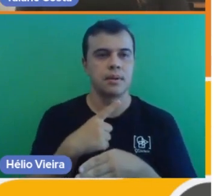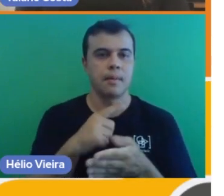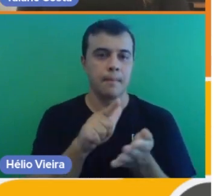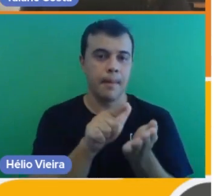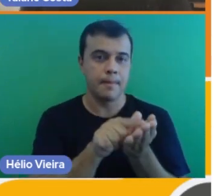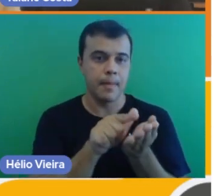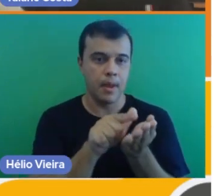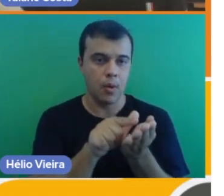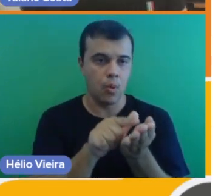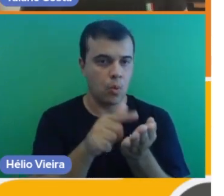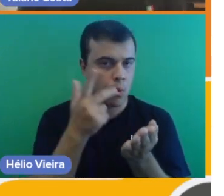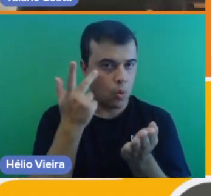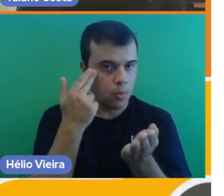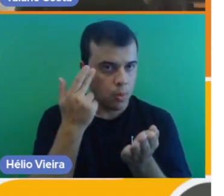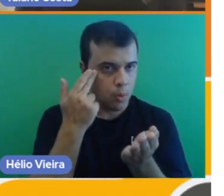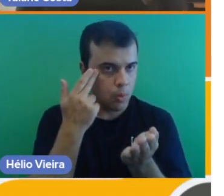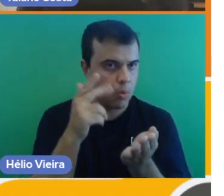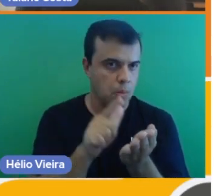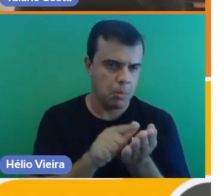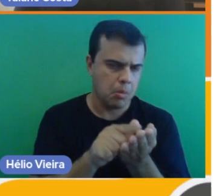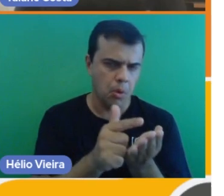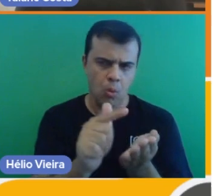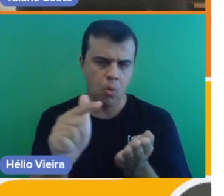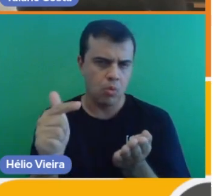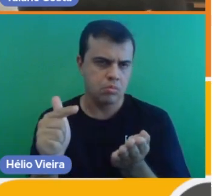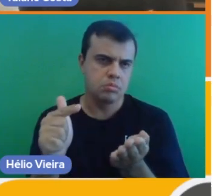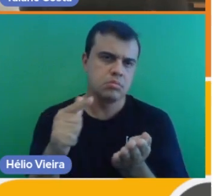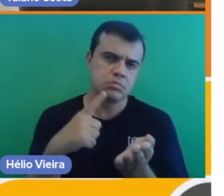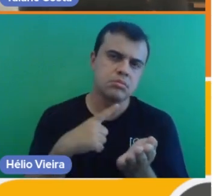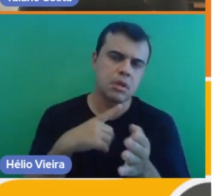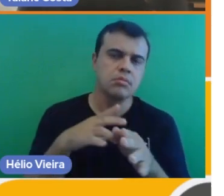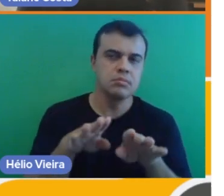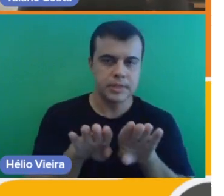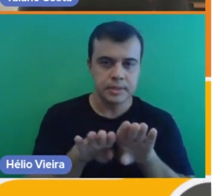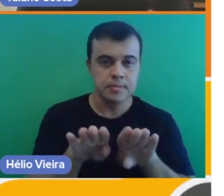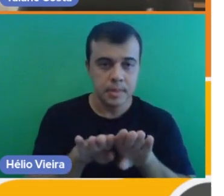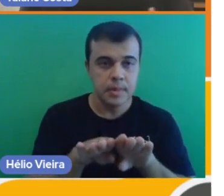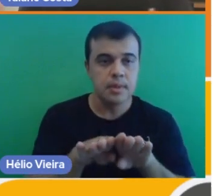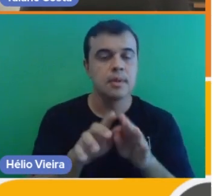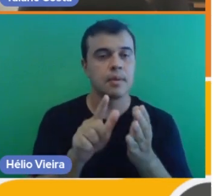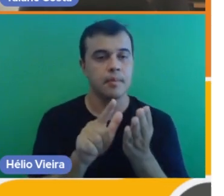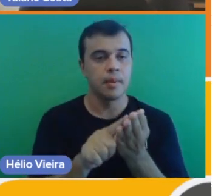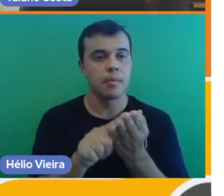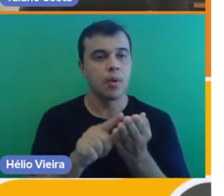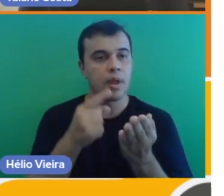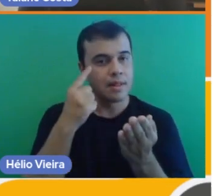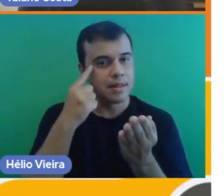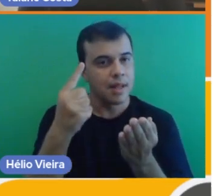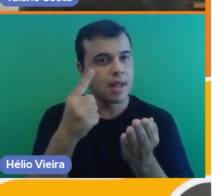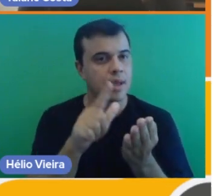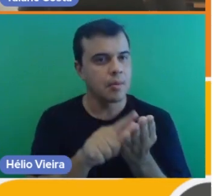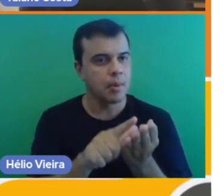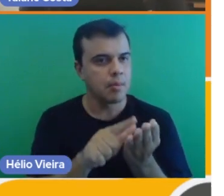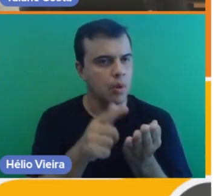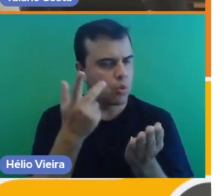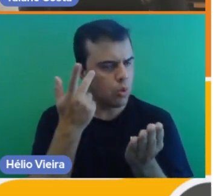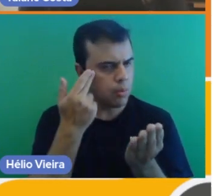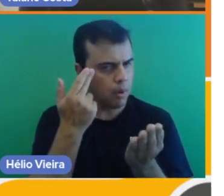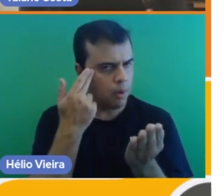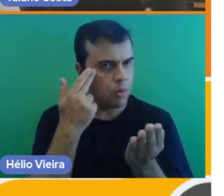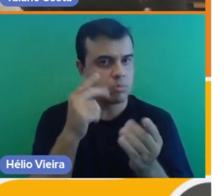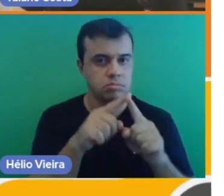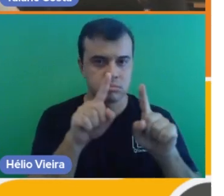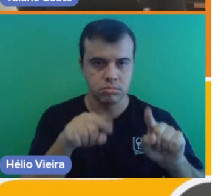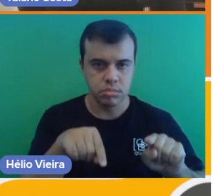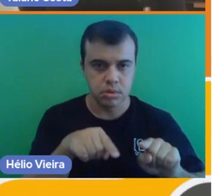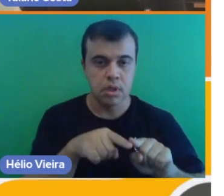papel comum, né? Pode ser usado outros tipos de papel, mas a ideia é trazer o sulfite comum.